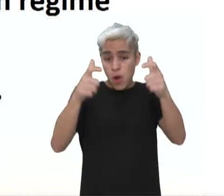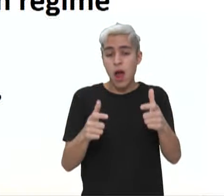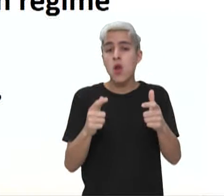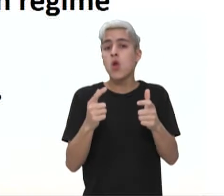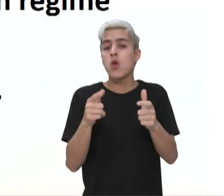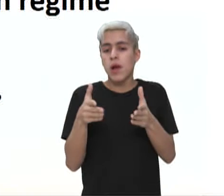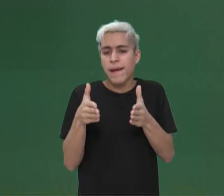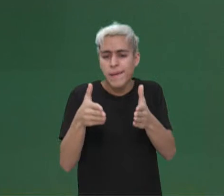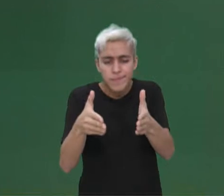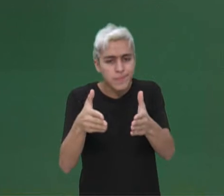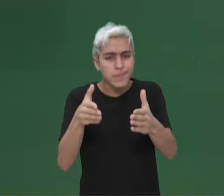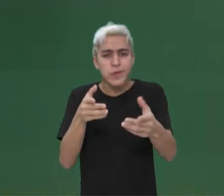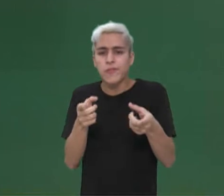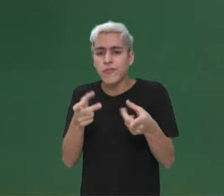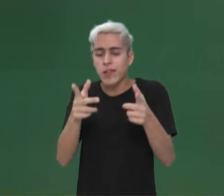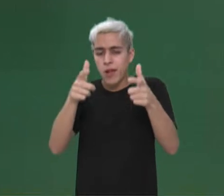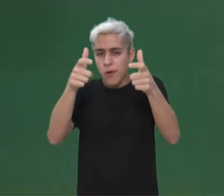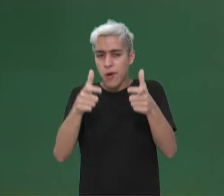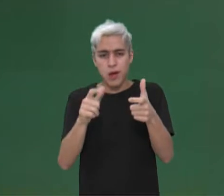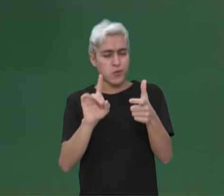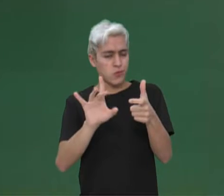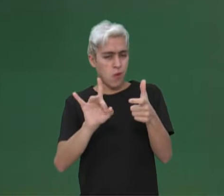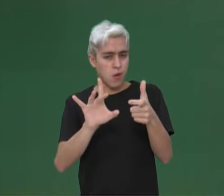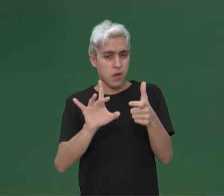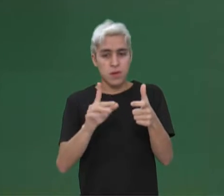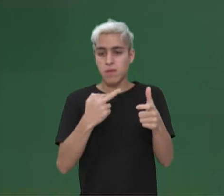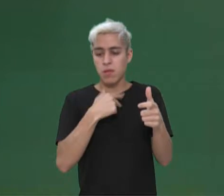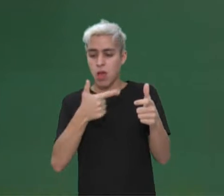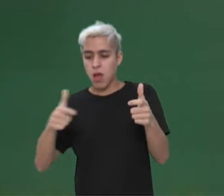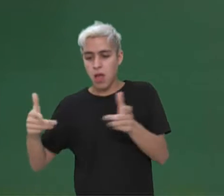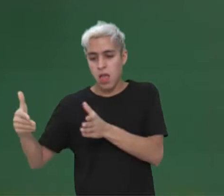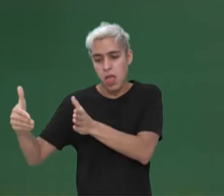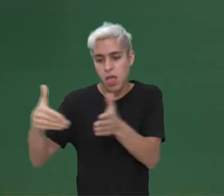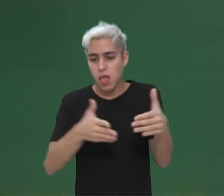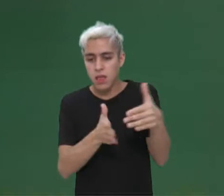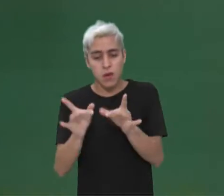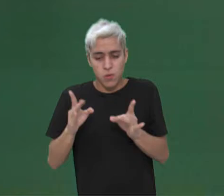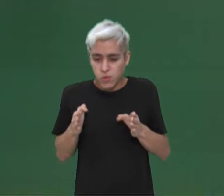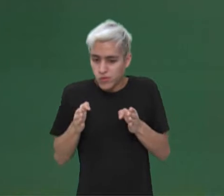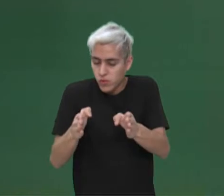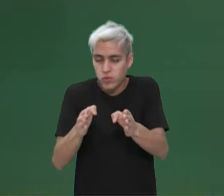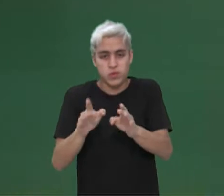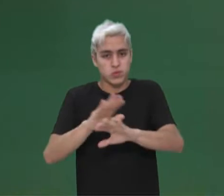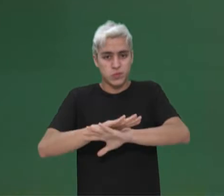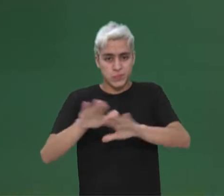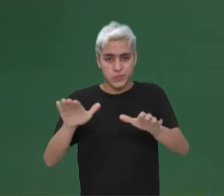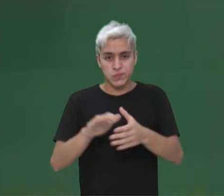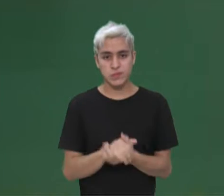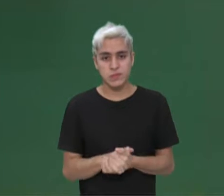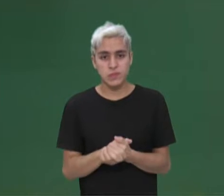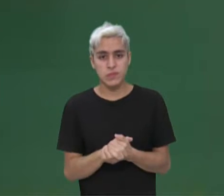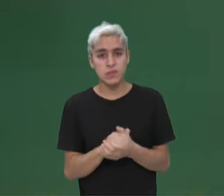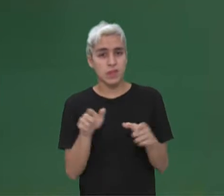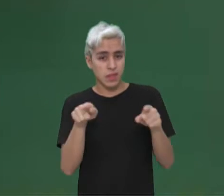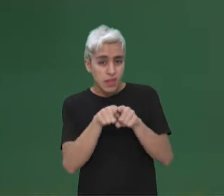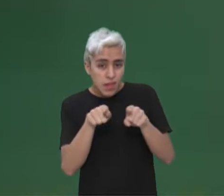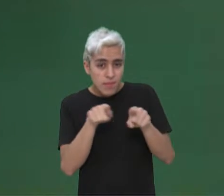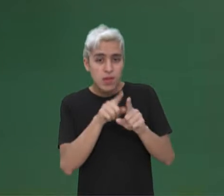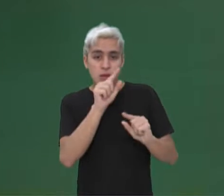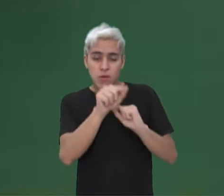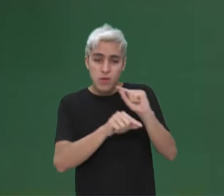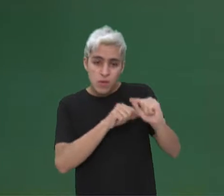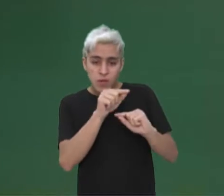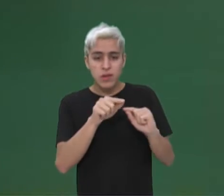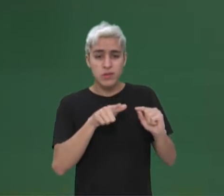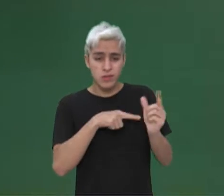Sevilha. Mais para frente nessa aula eu explico melhor o que é essa ideia de porto único. Calma. Também era a Corte